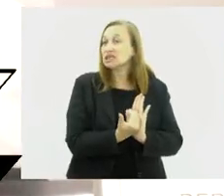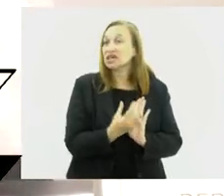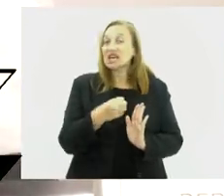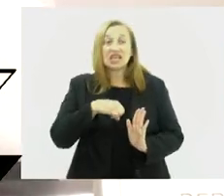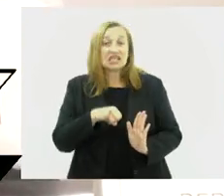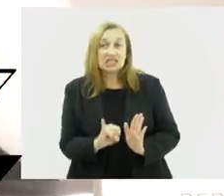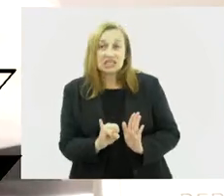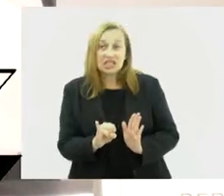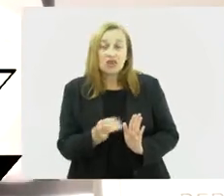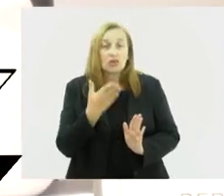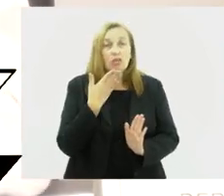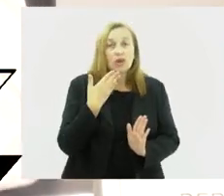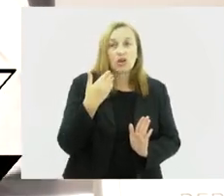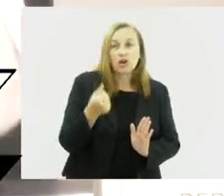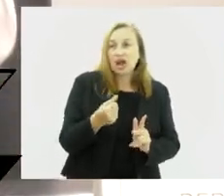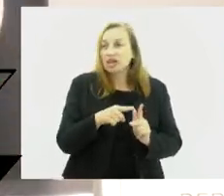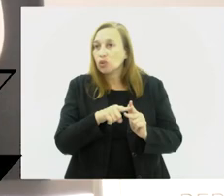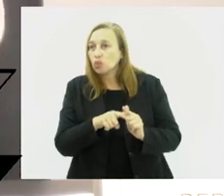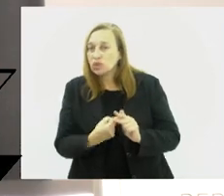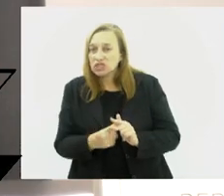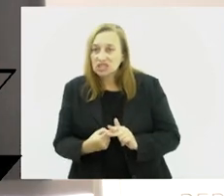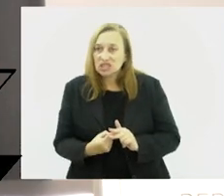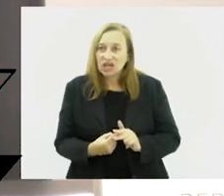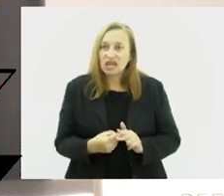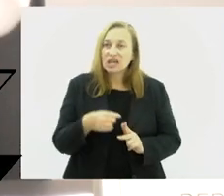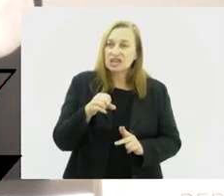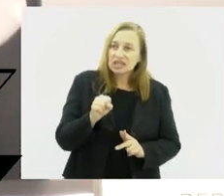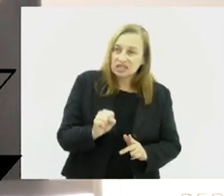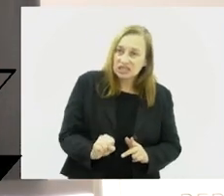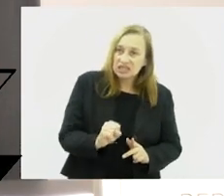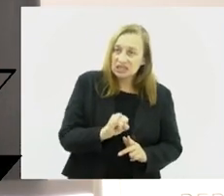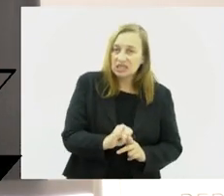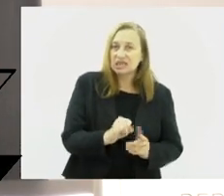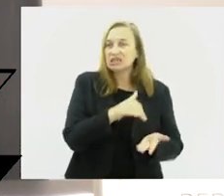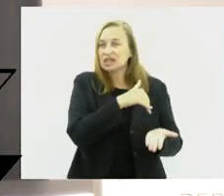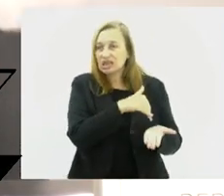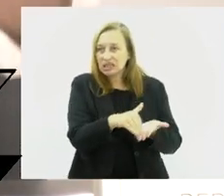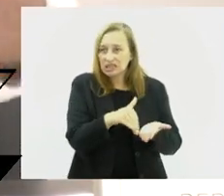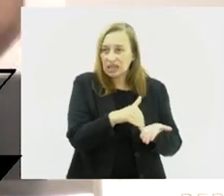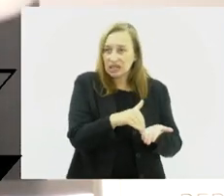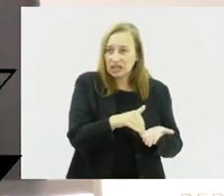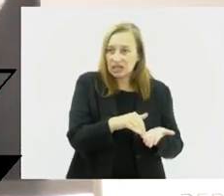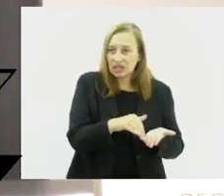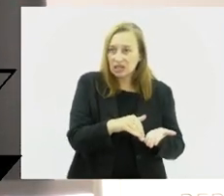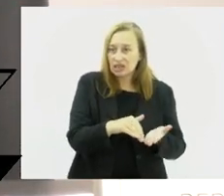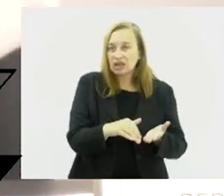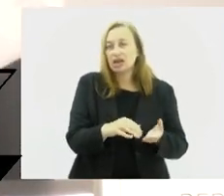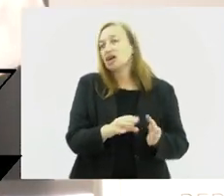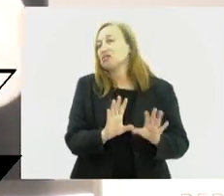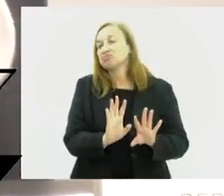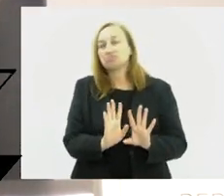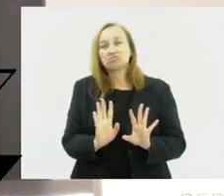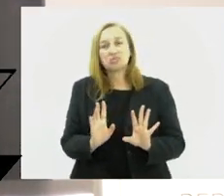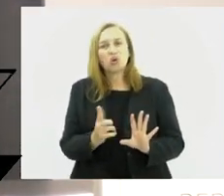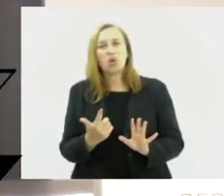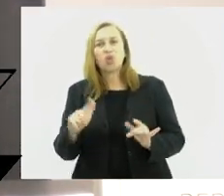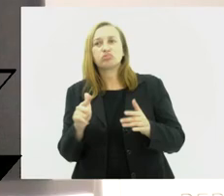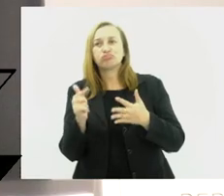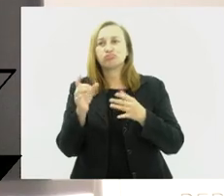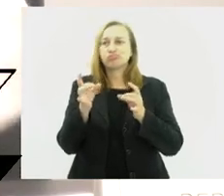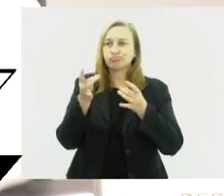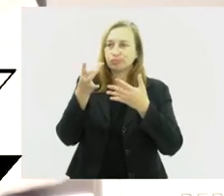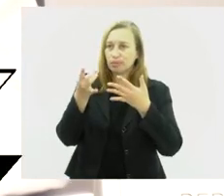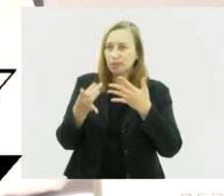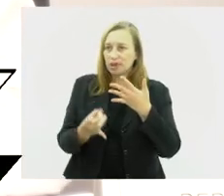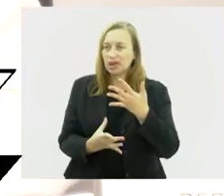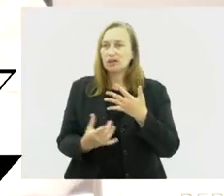for melhorada, alterada, dizer se é a secretaria que já desapareceu, voltou a aparecer, isso é um outro detalhe. Está aí a lei,